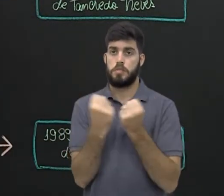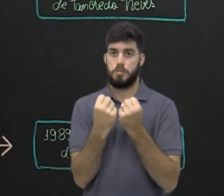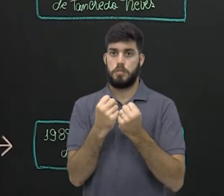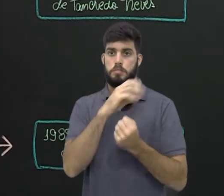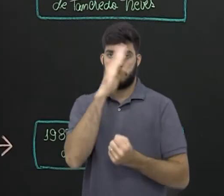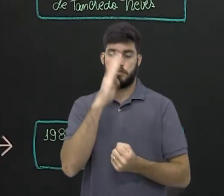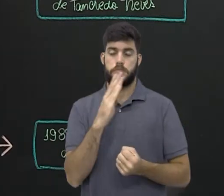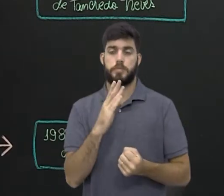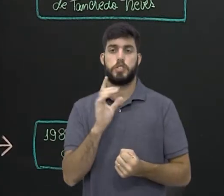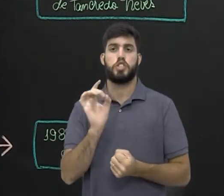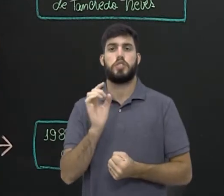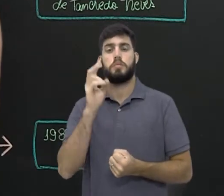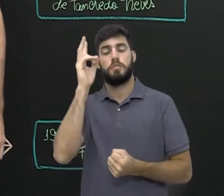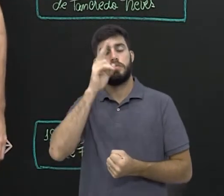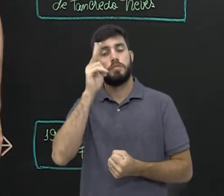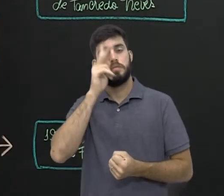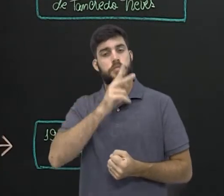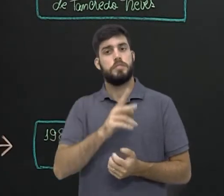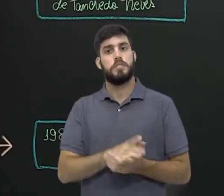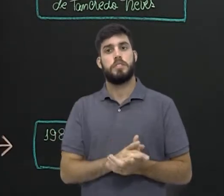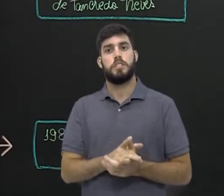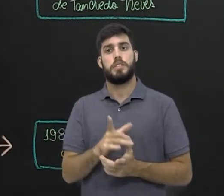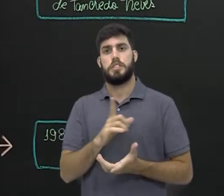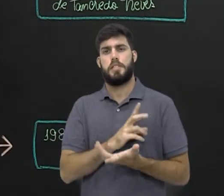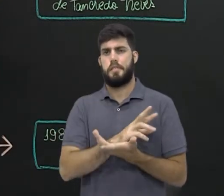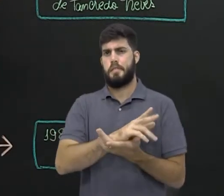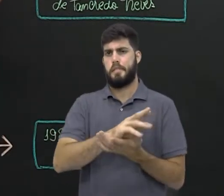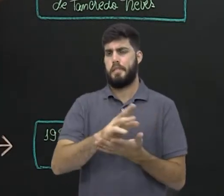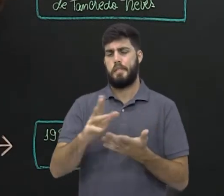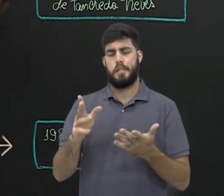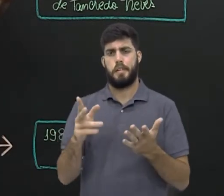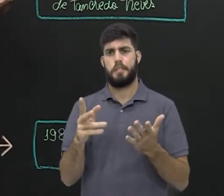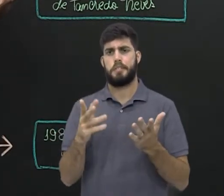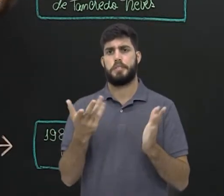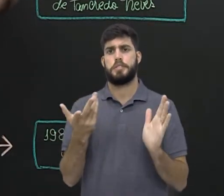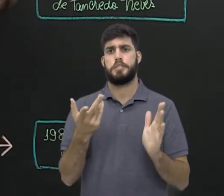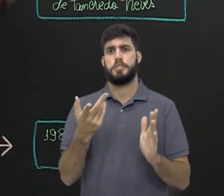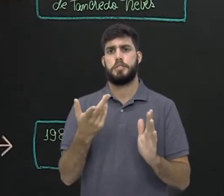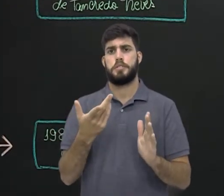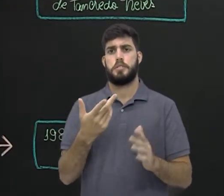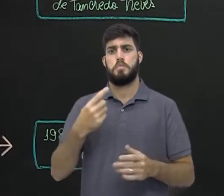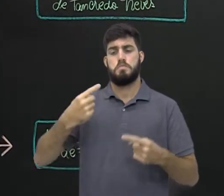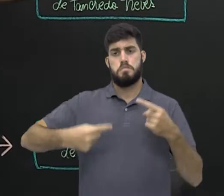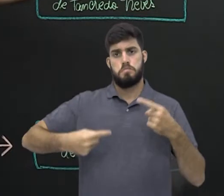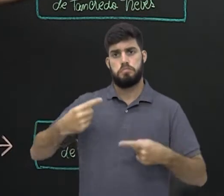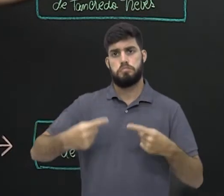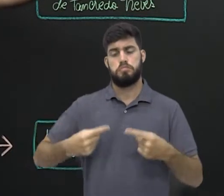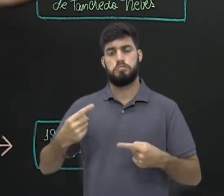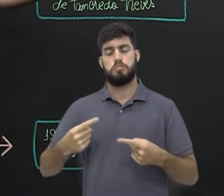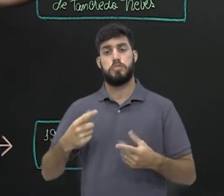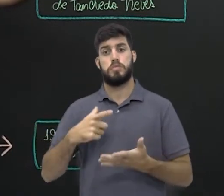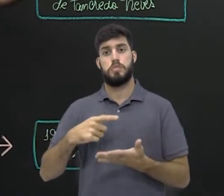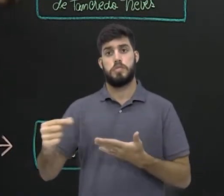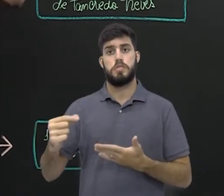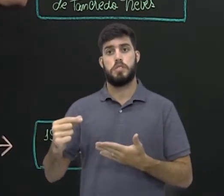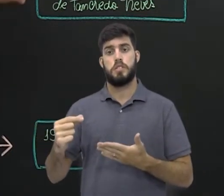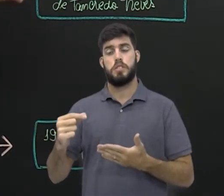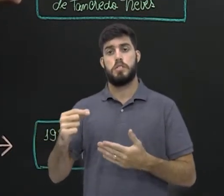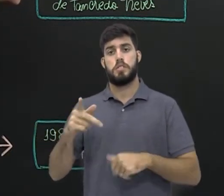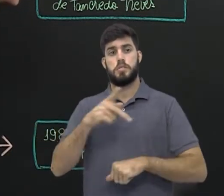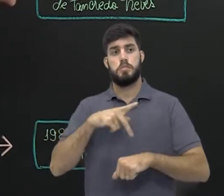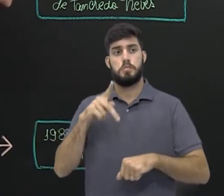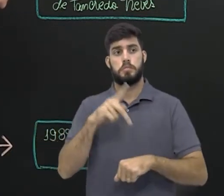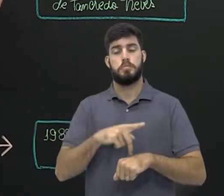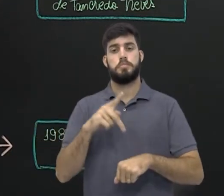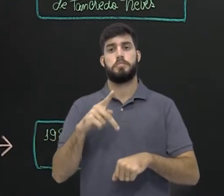né? Só para lembrar, tinham muitos políticos brasileiros nessa época que tinham saído do país acusados de crimes políticos, ou